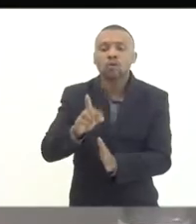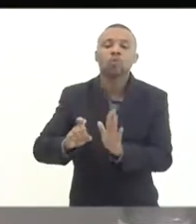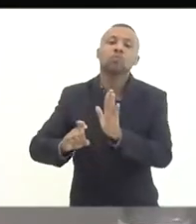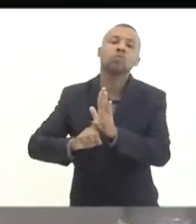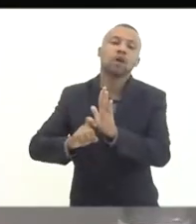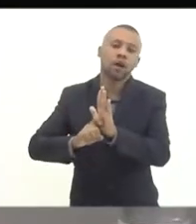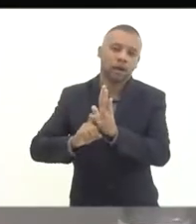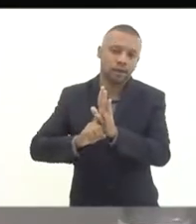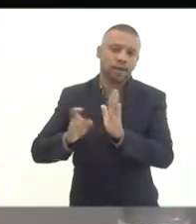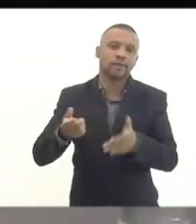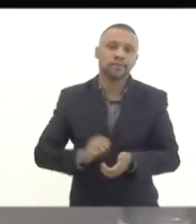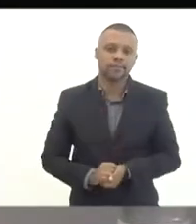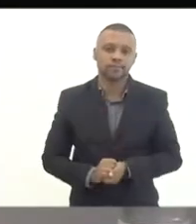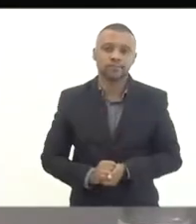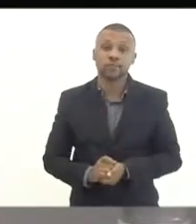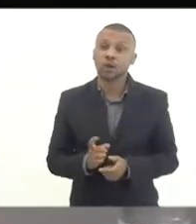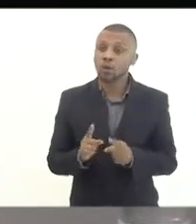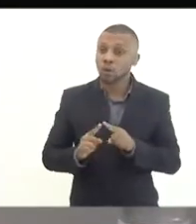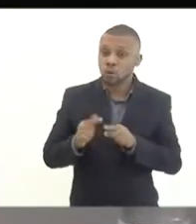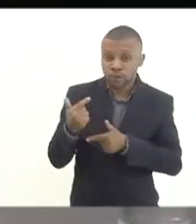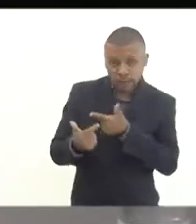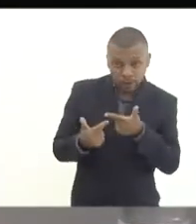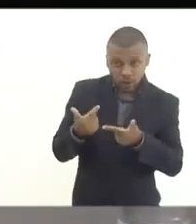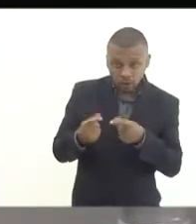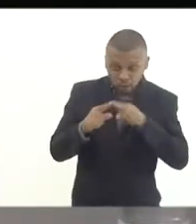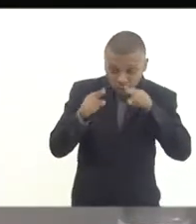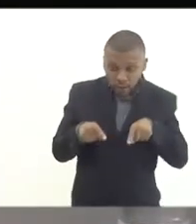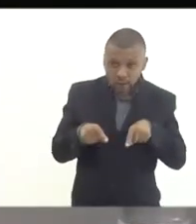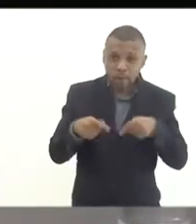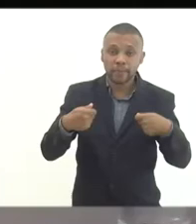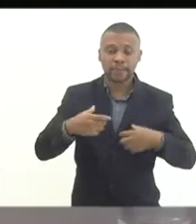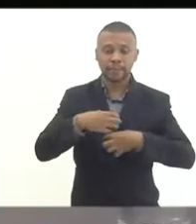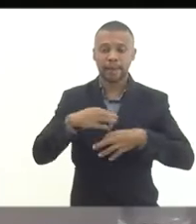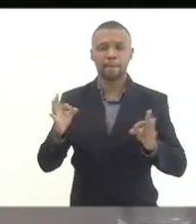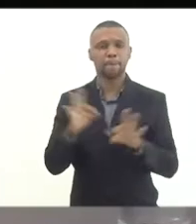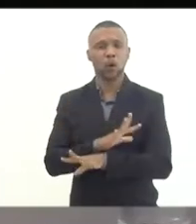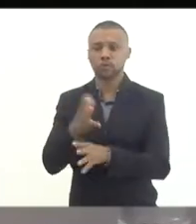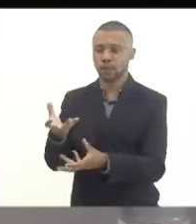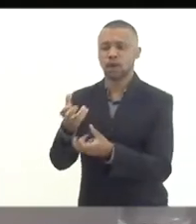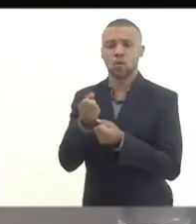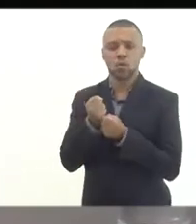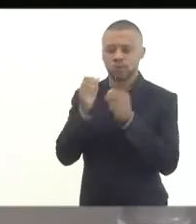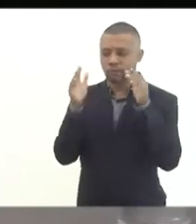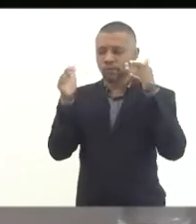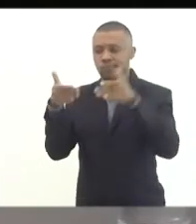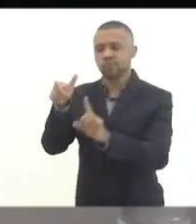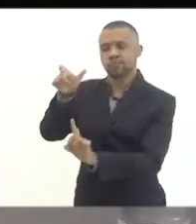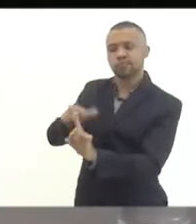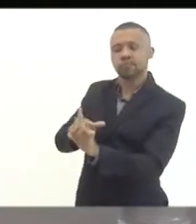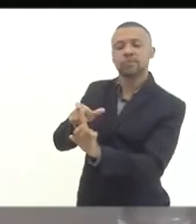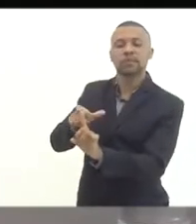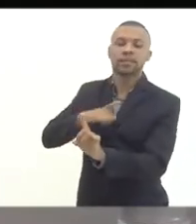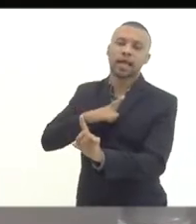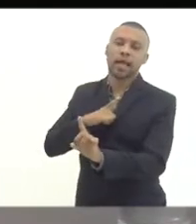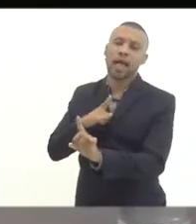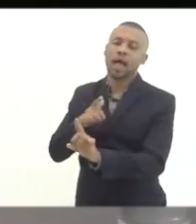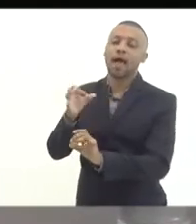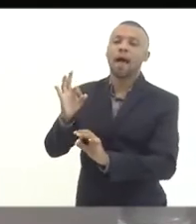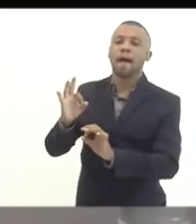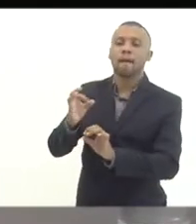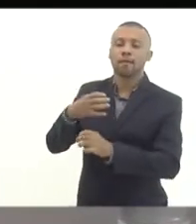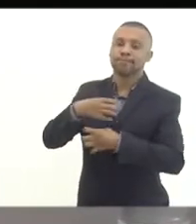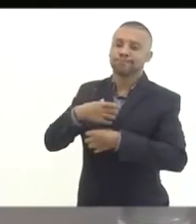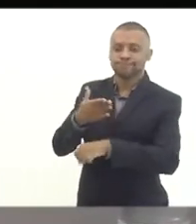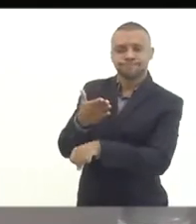e o nosso trabalhador precisa estar preparado a acordando e tendo êxito nesse acolhimento tô nessa